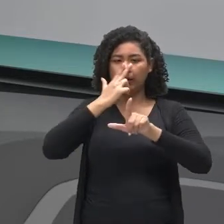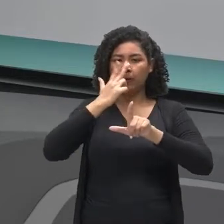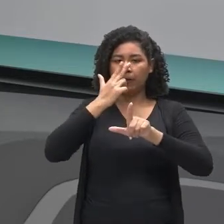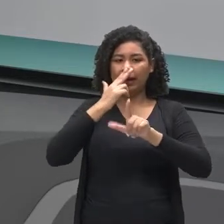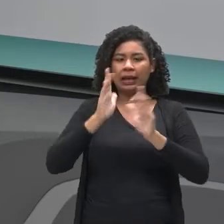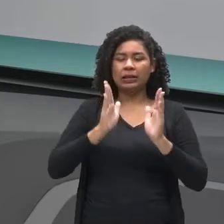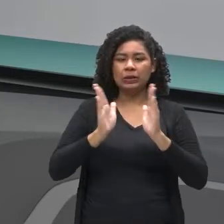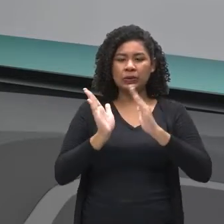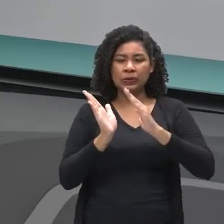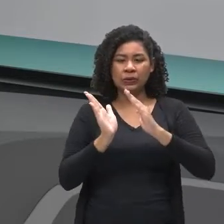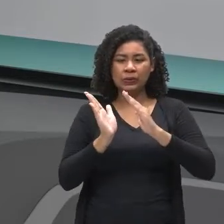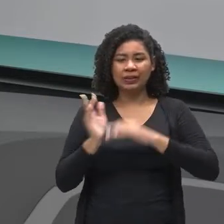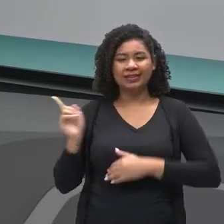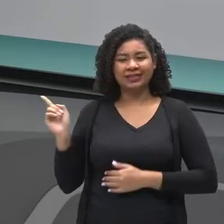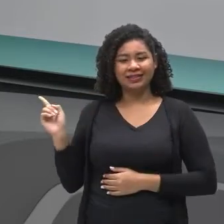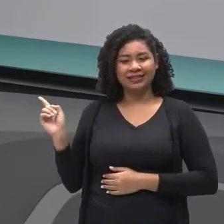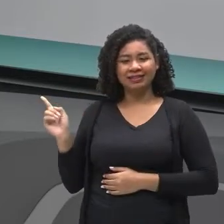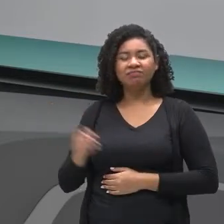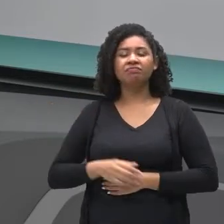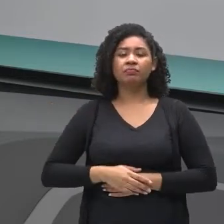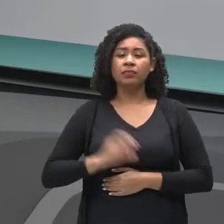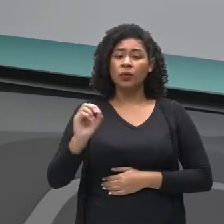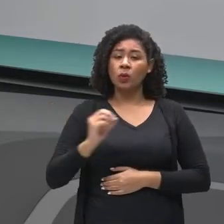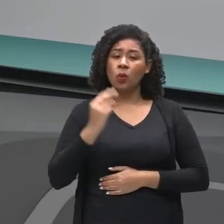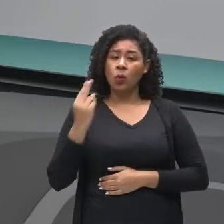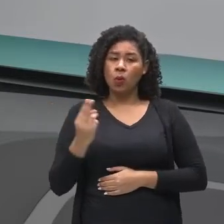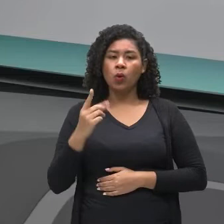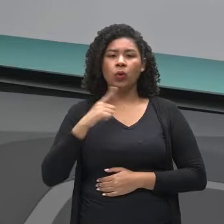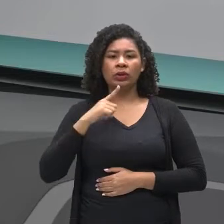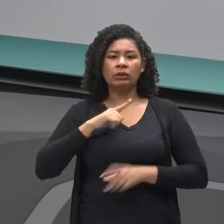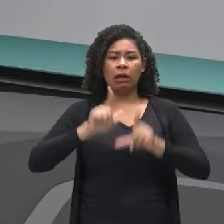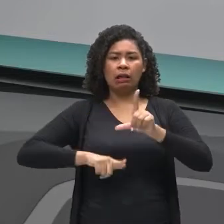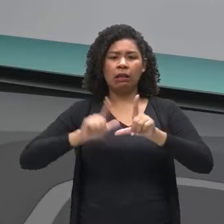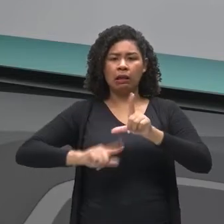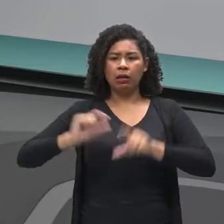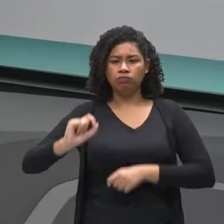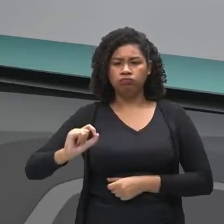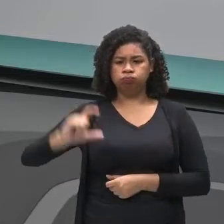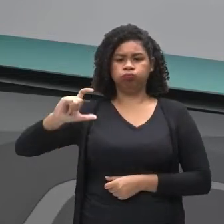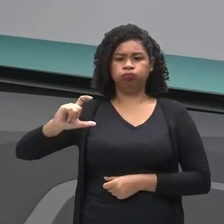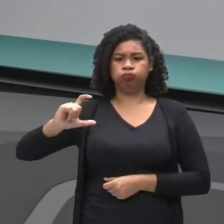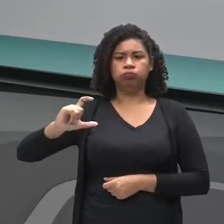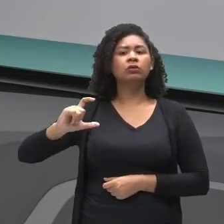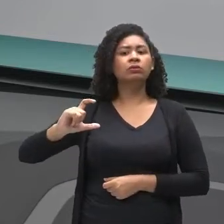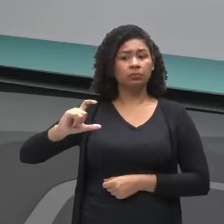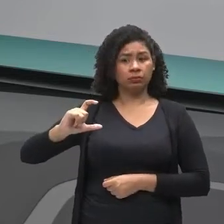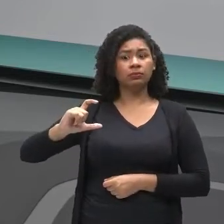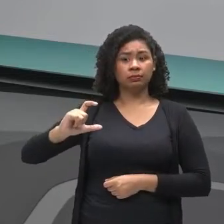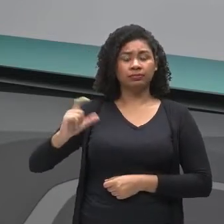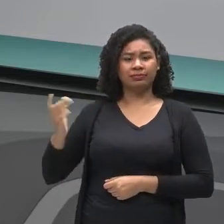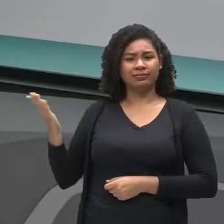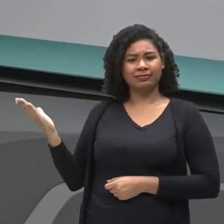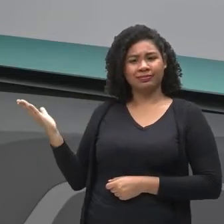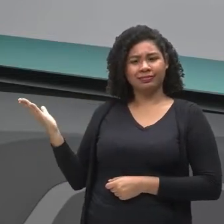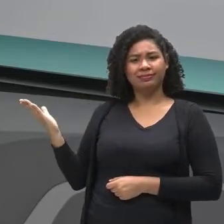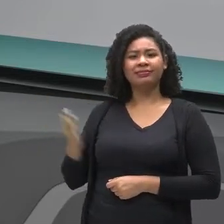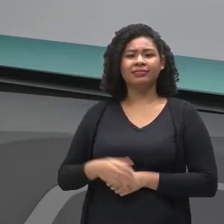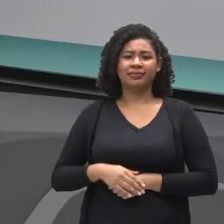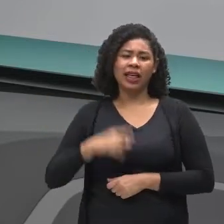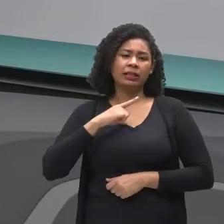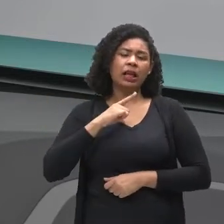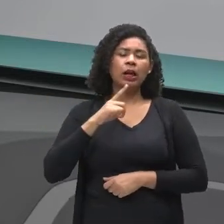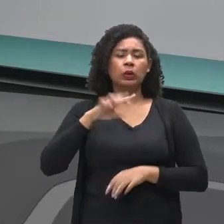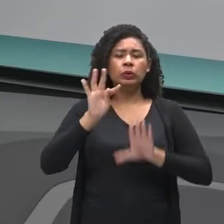assim, inclinada. Quando a palavra está em caixa alta. O que é caixa alta, teacher? O texto está todo normalzinho entre